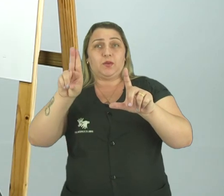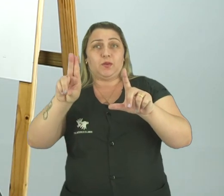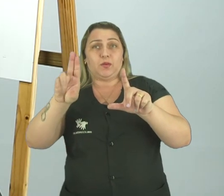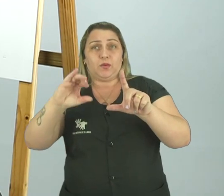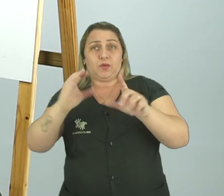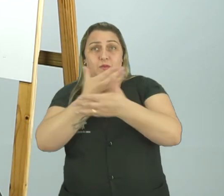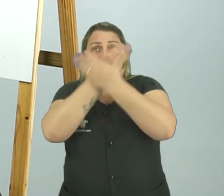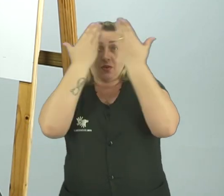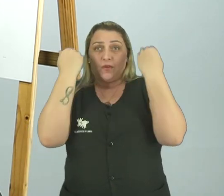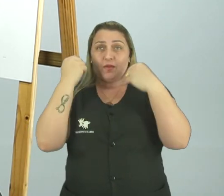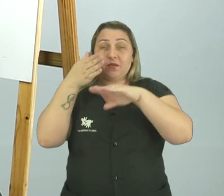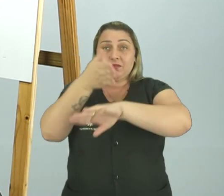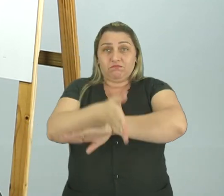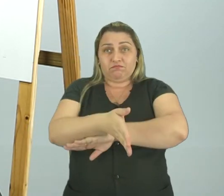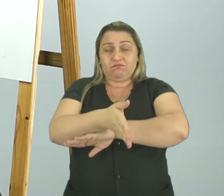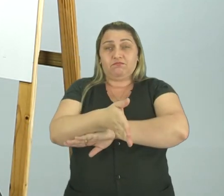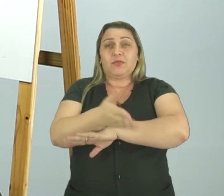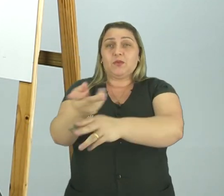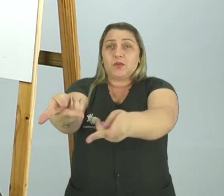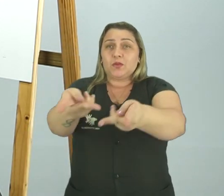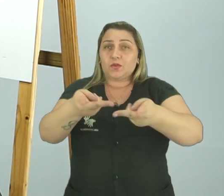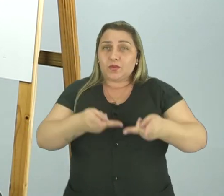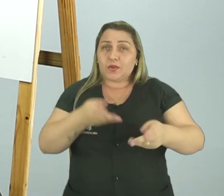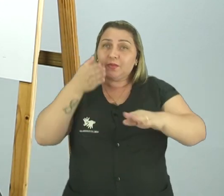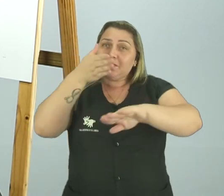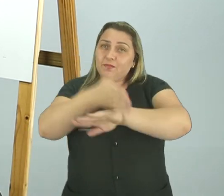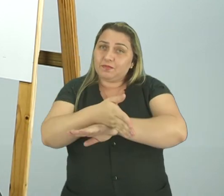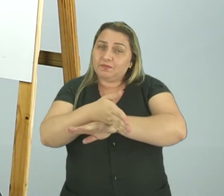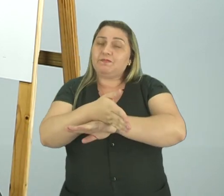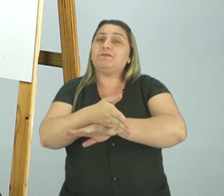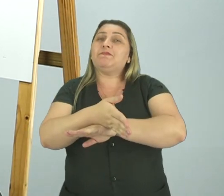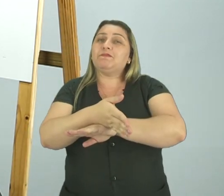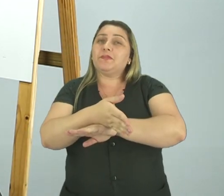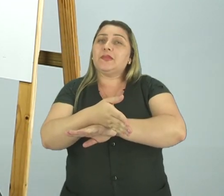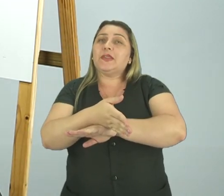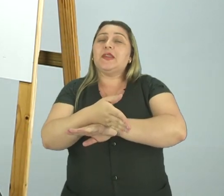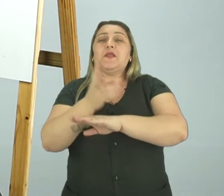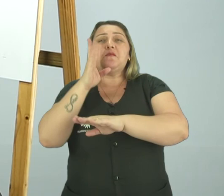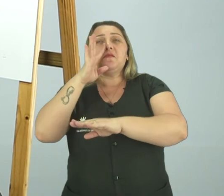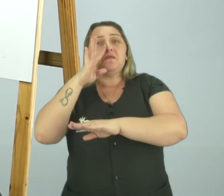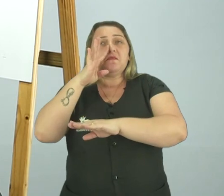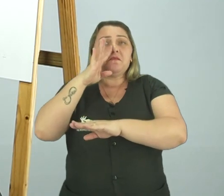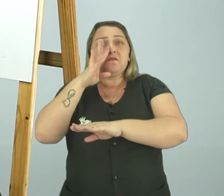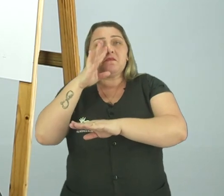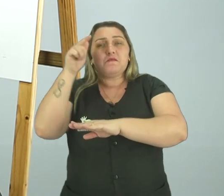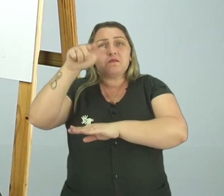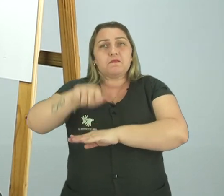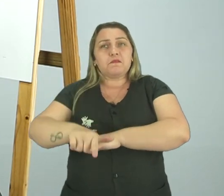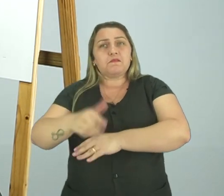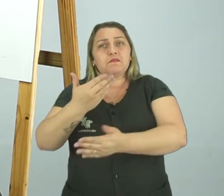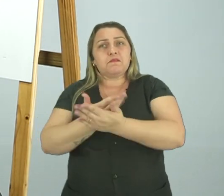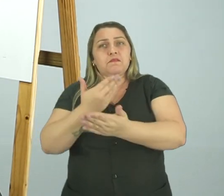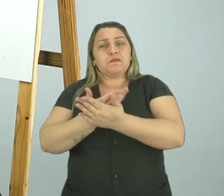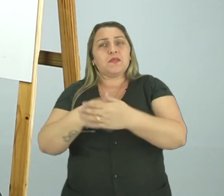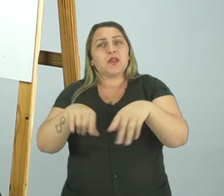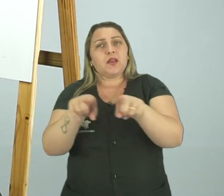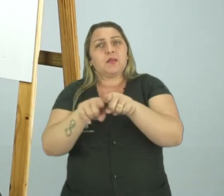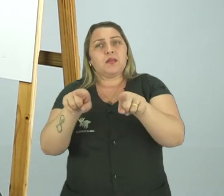Eduque, que nós estamos te convidando a acessar e rever as nossas aulas e